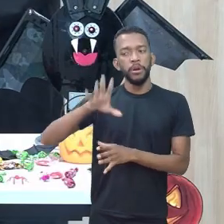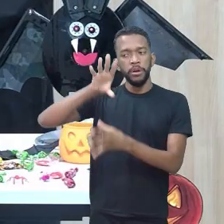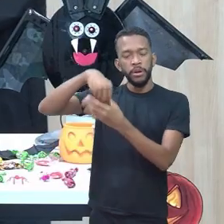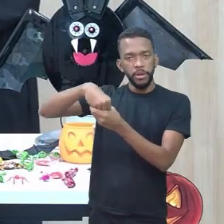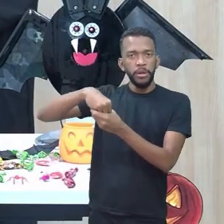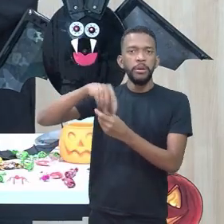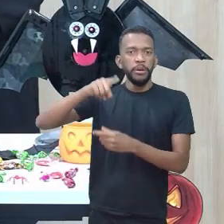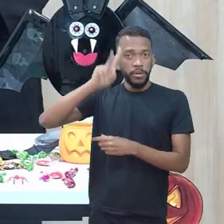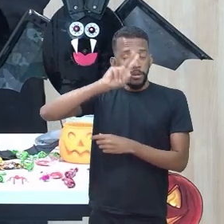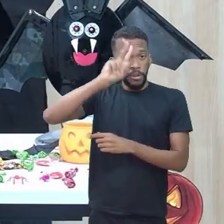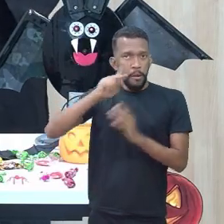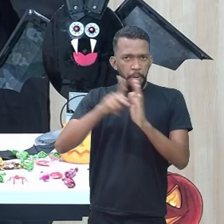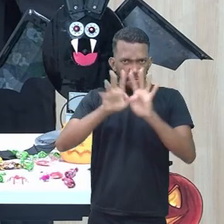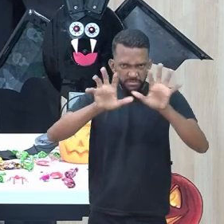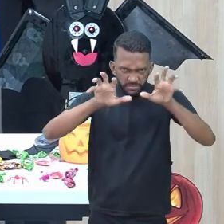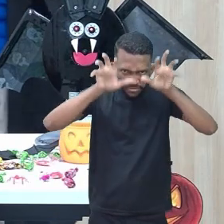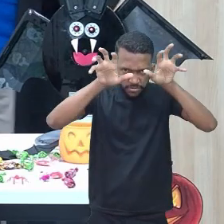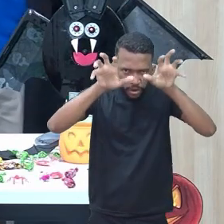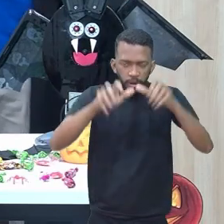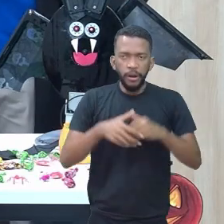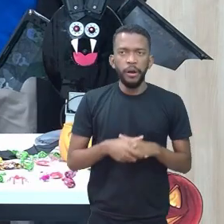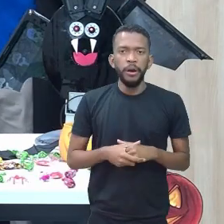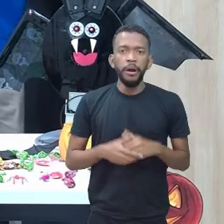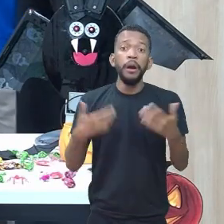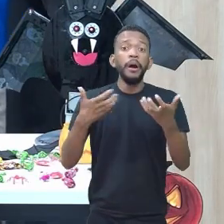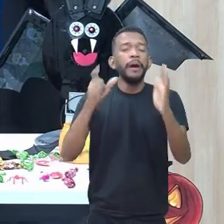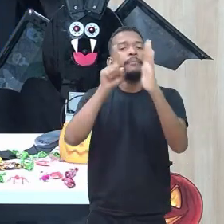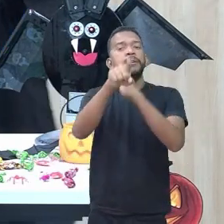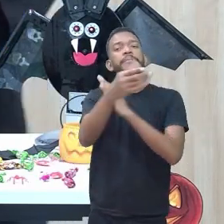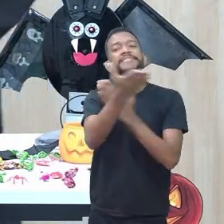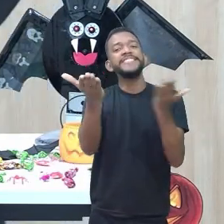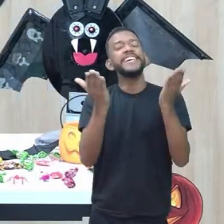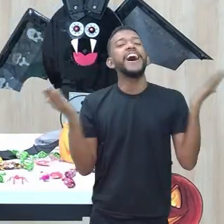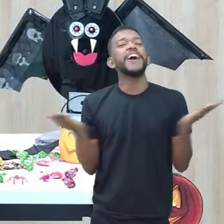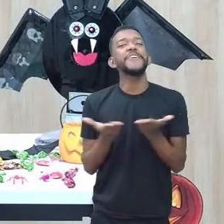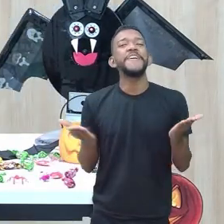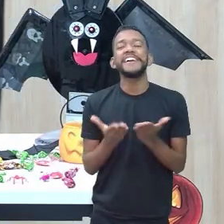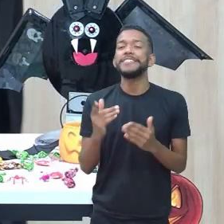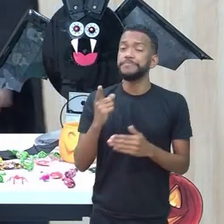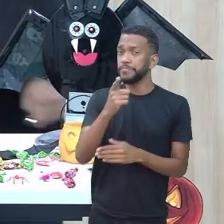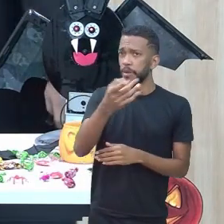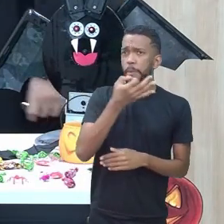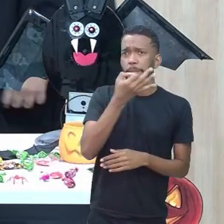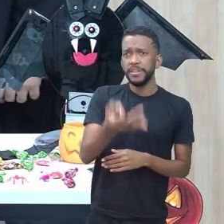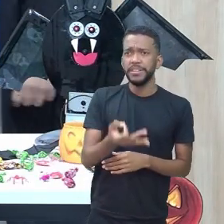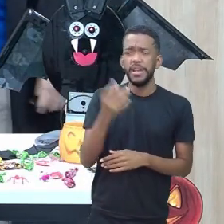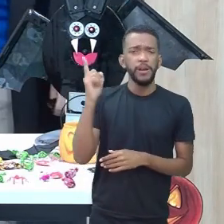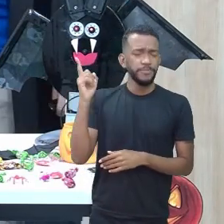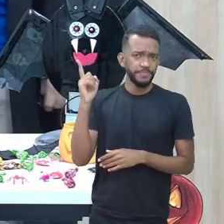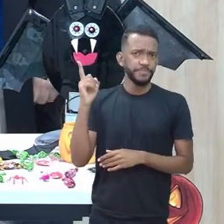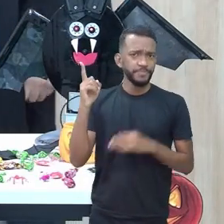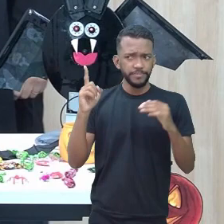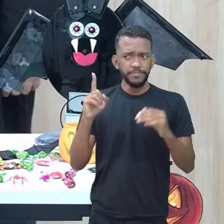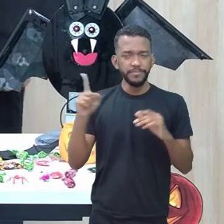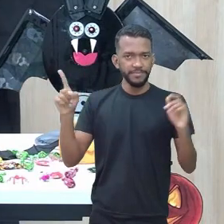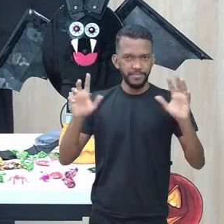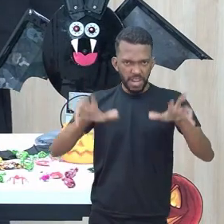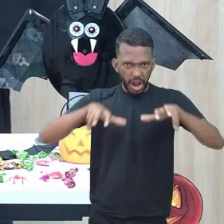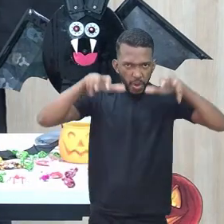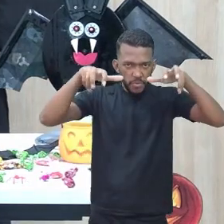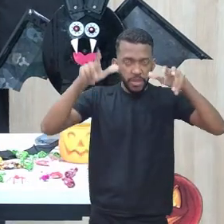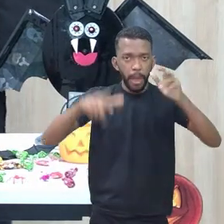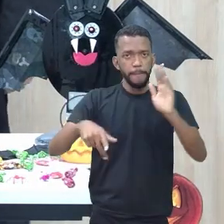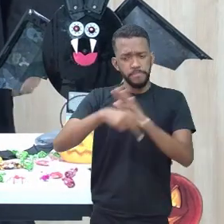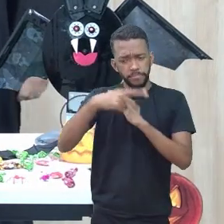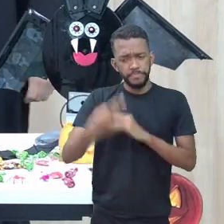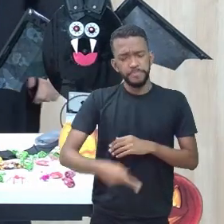Então, gostaria de perguntar a vocês aqui agora. Na sua opinião, o Halloween já é tradicional no Brasil? Eu estou